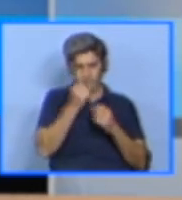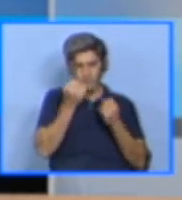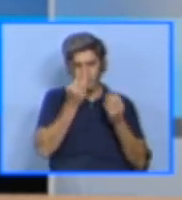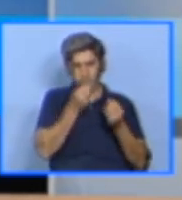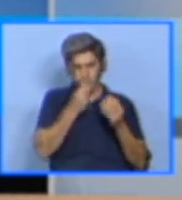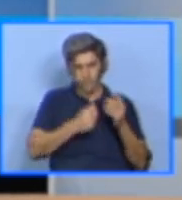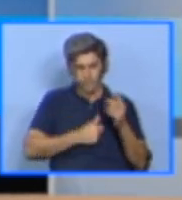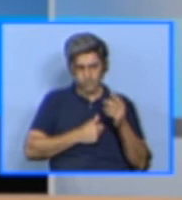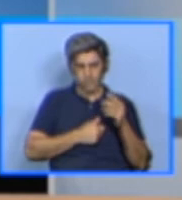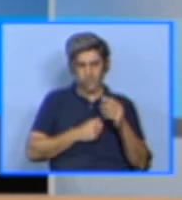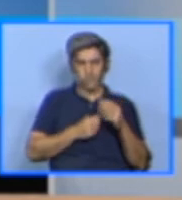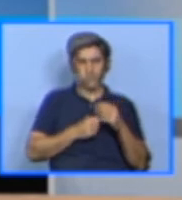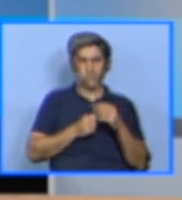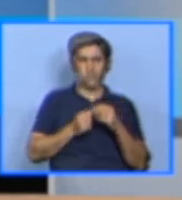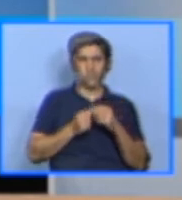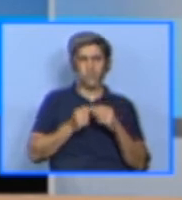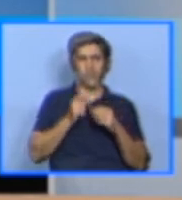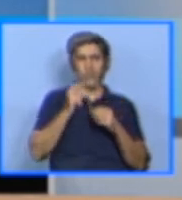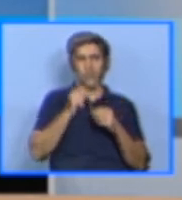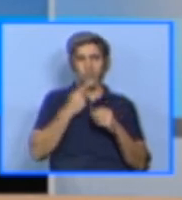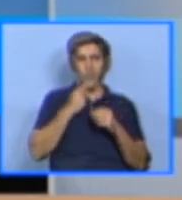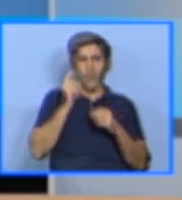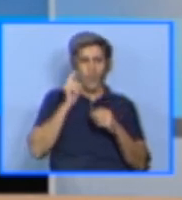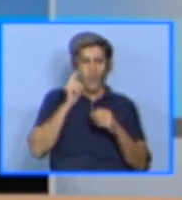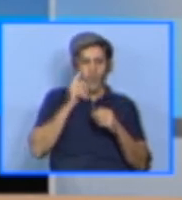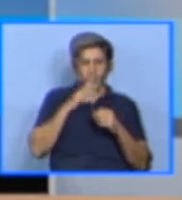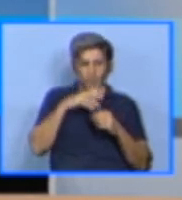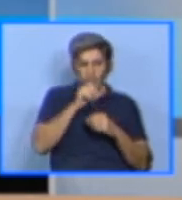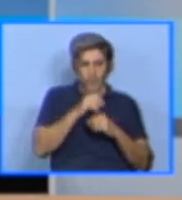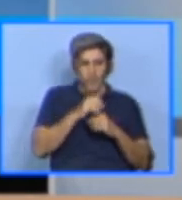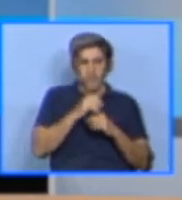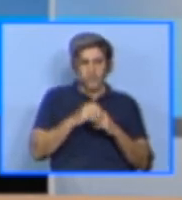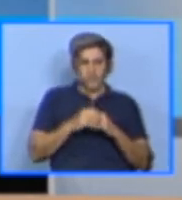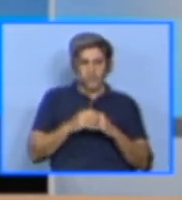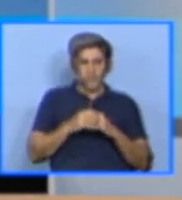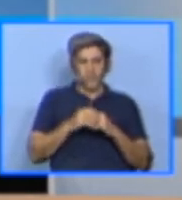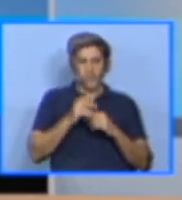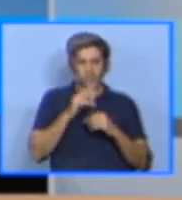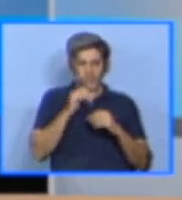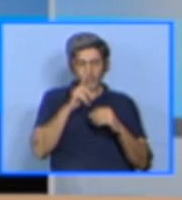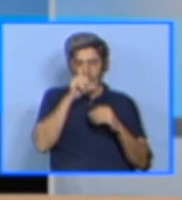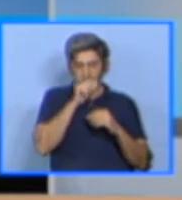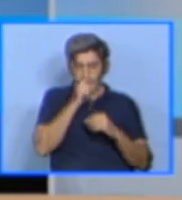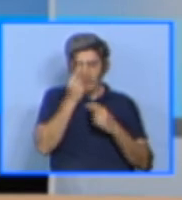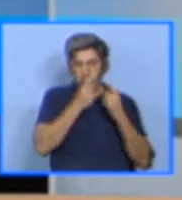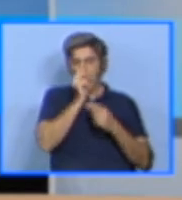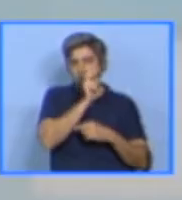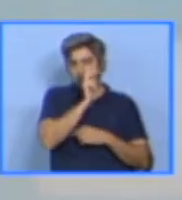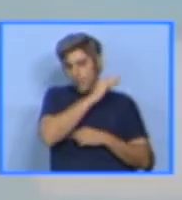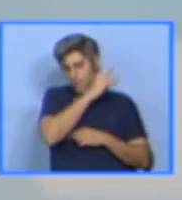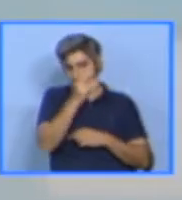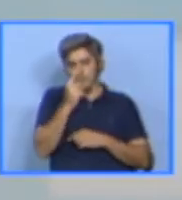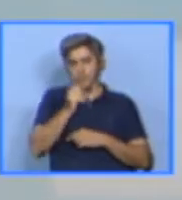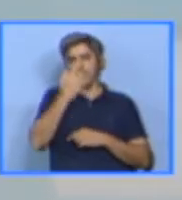os católicos. E é muito importante levar, e a AIS também, já há alguns anos, fez também a